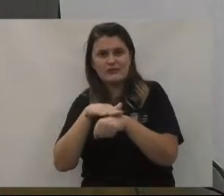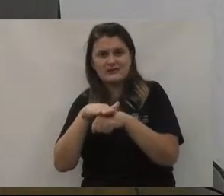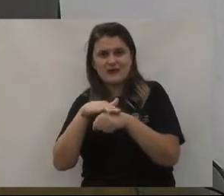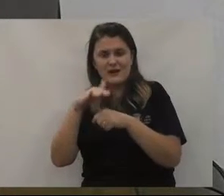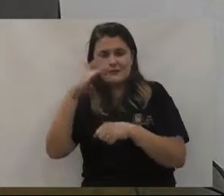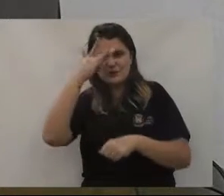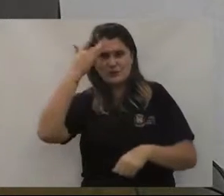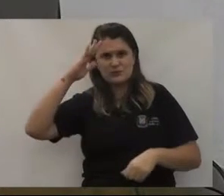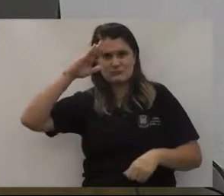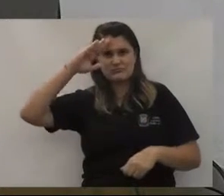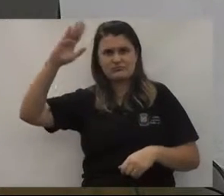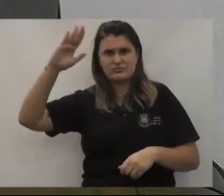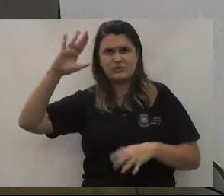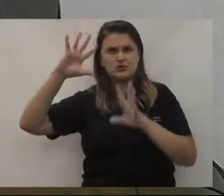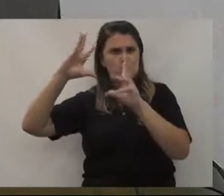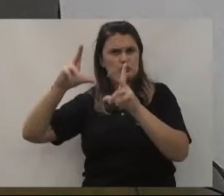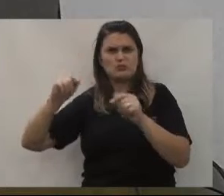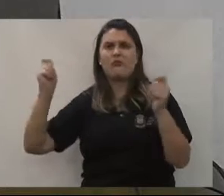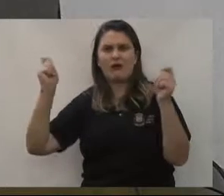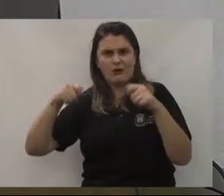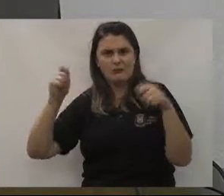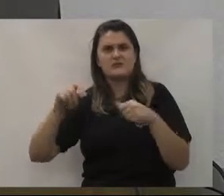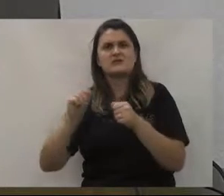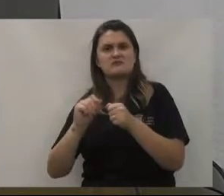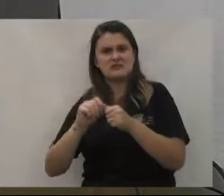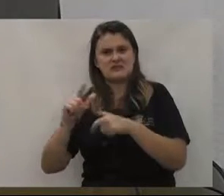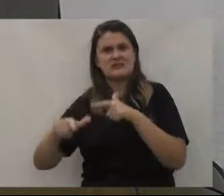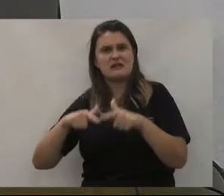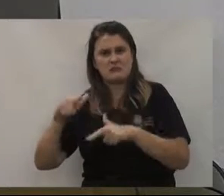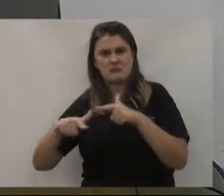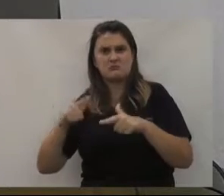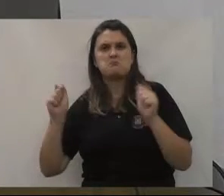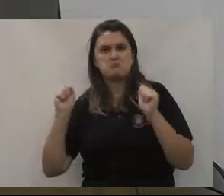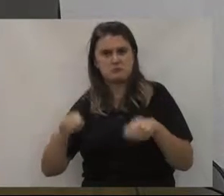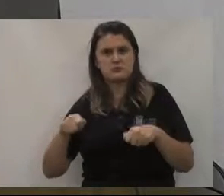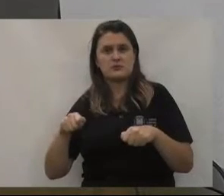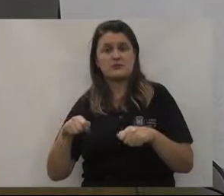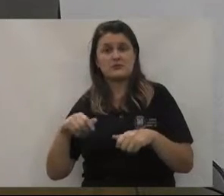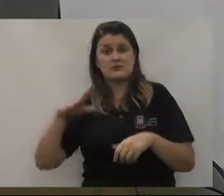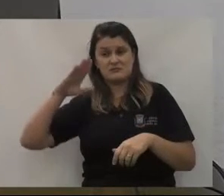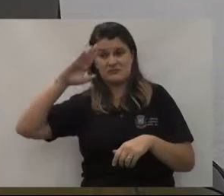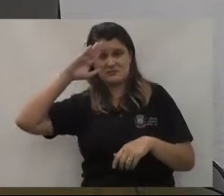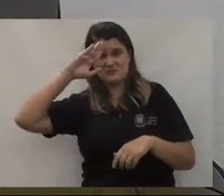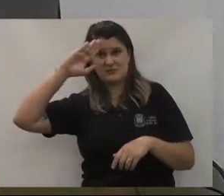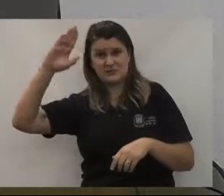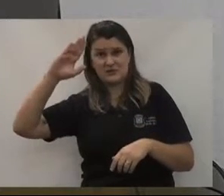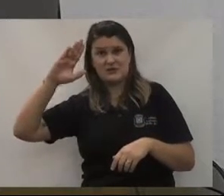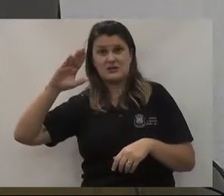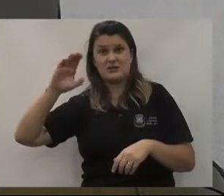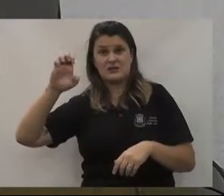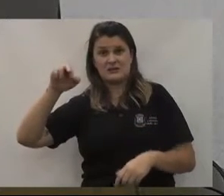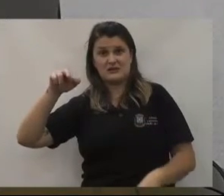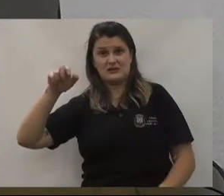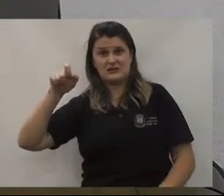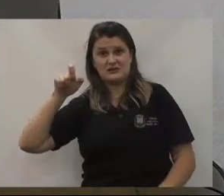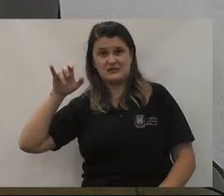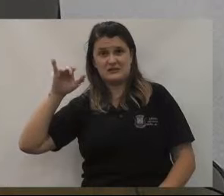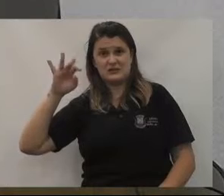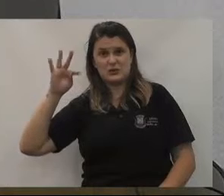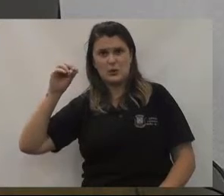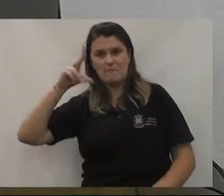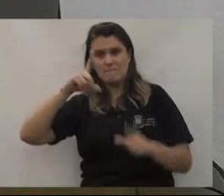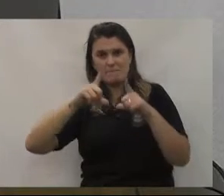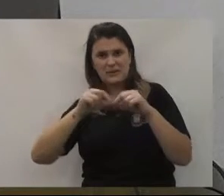Exército. Então, o Exército tem toda a condição para fazer esse trabalho. O Exército ficou encarregado, Brasília ficou encarregado